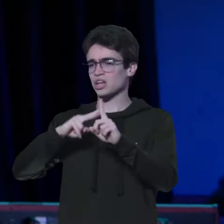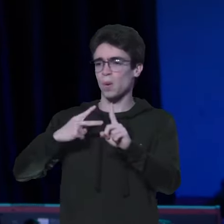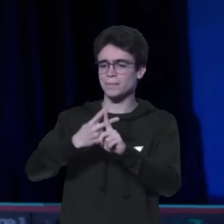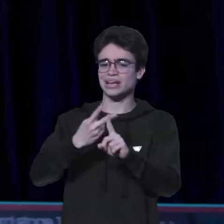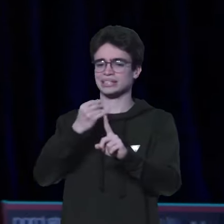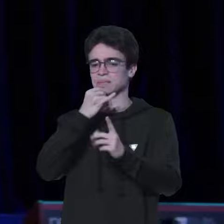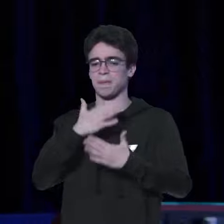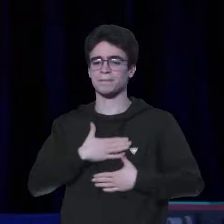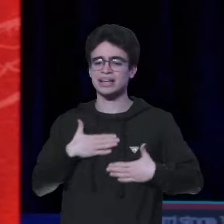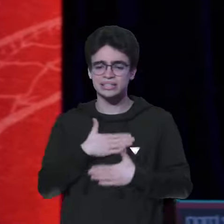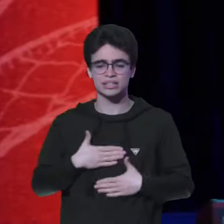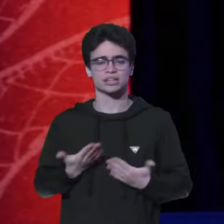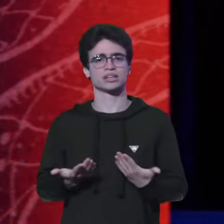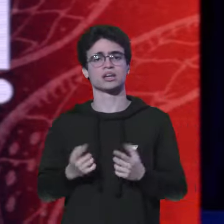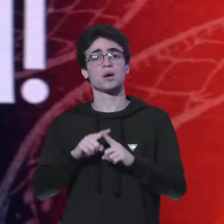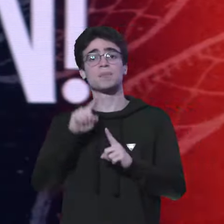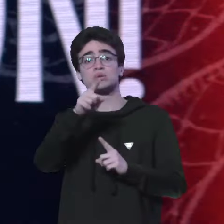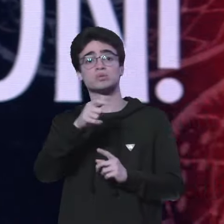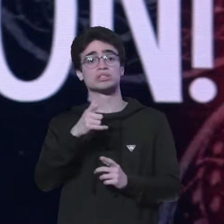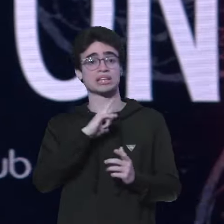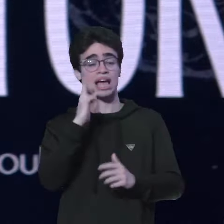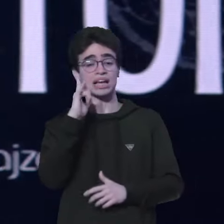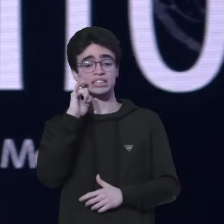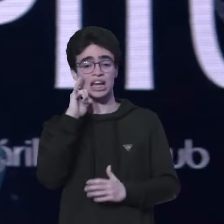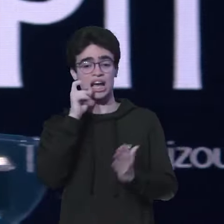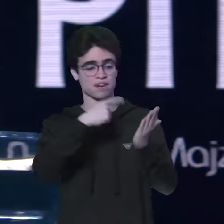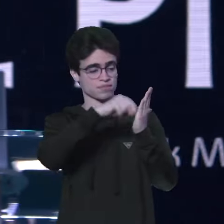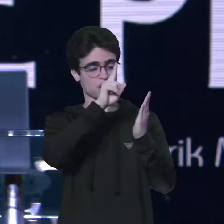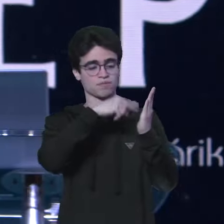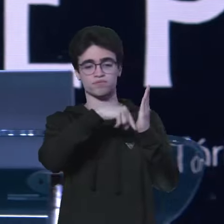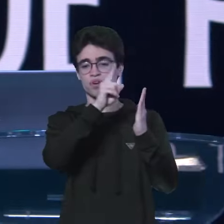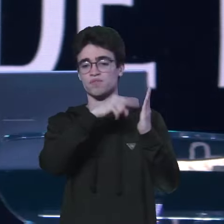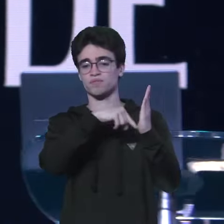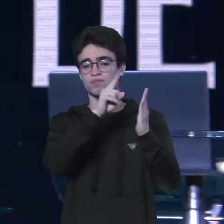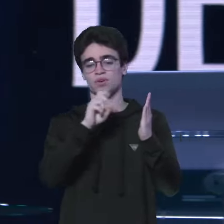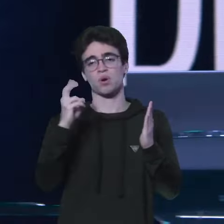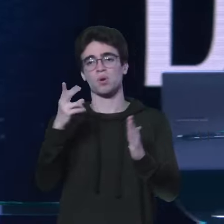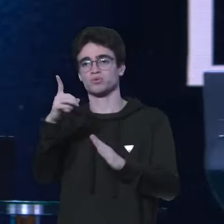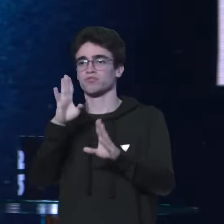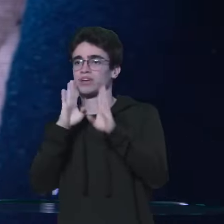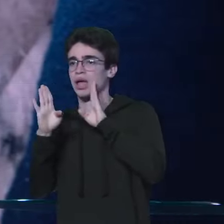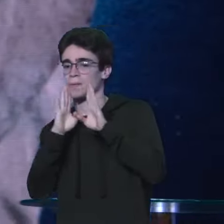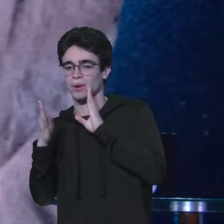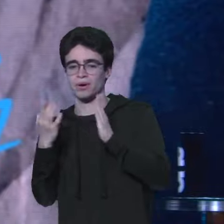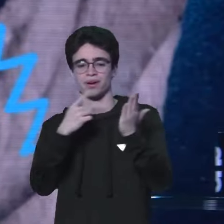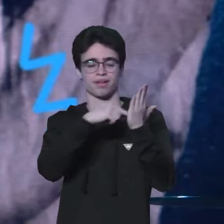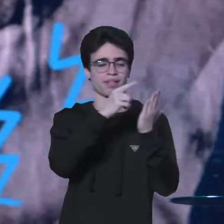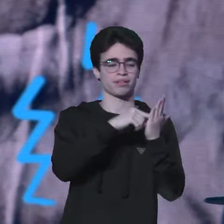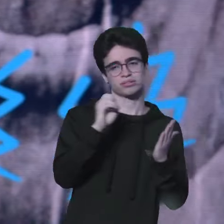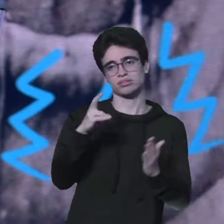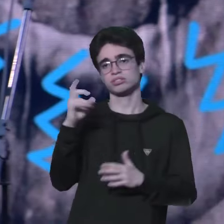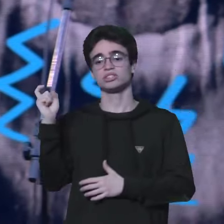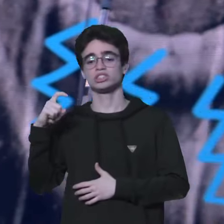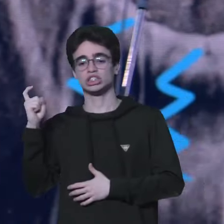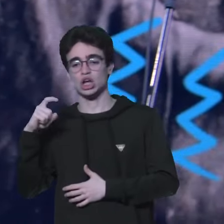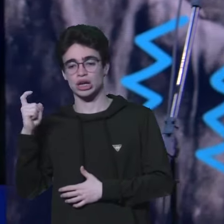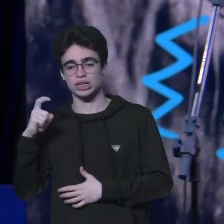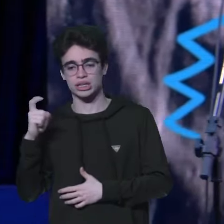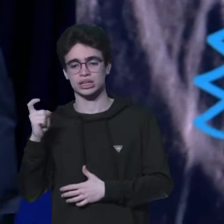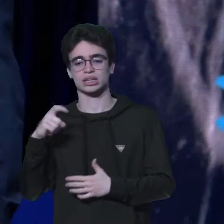prazer. E o que o feed do seu Instagram, do seu Facebook, se você é um tiozão, do TikTok,